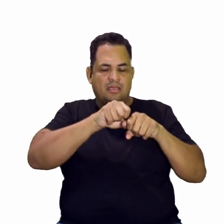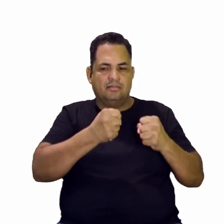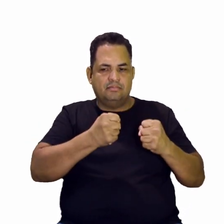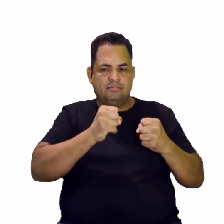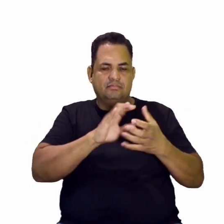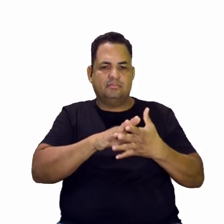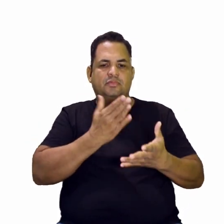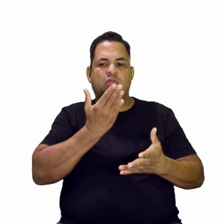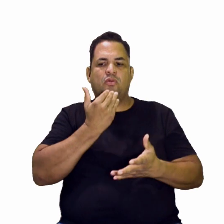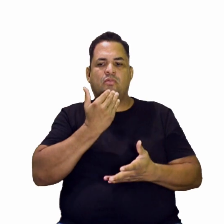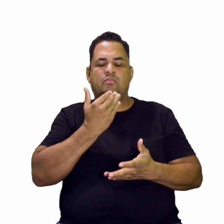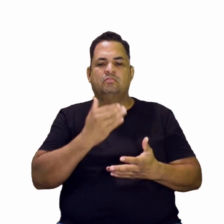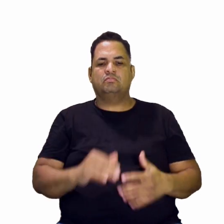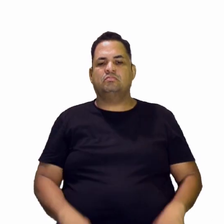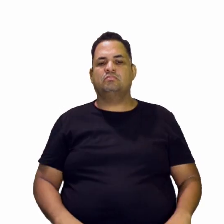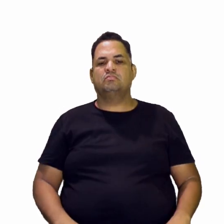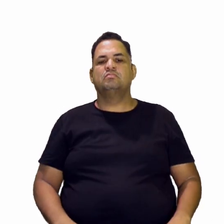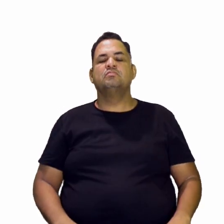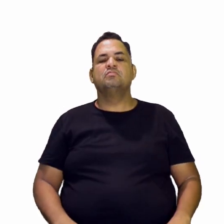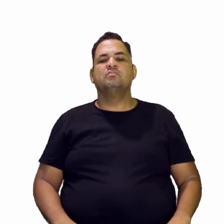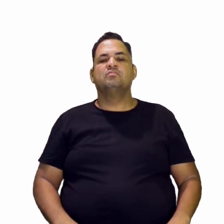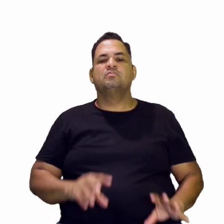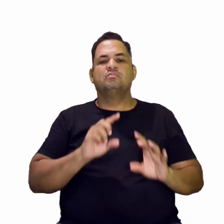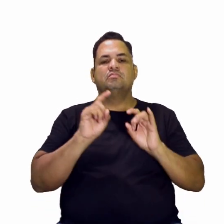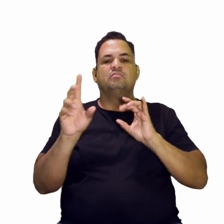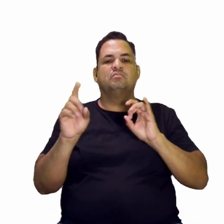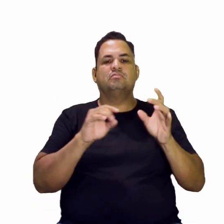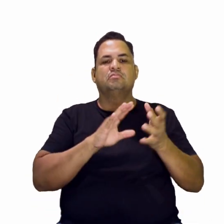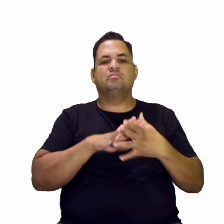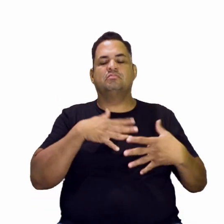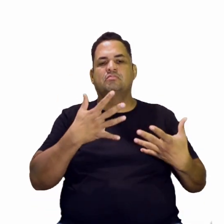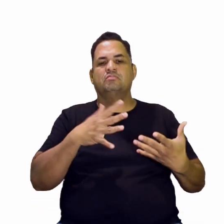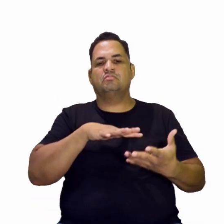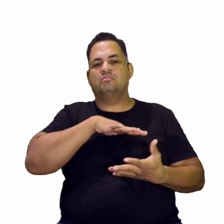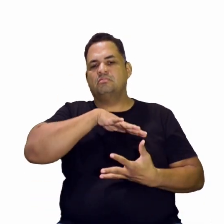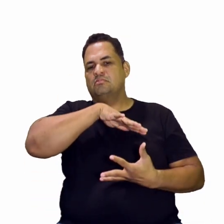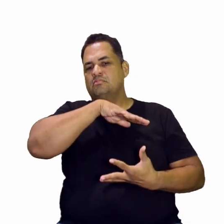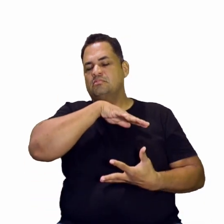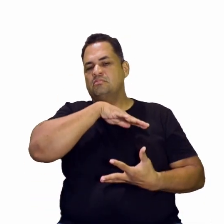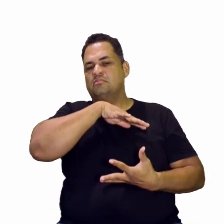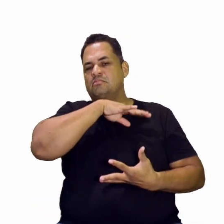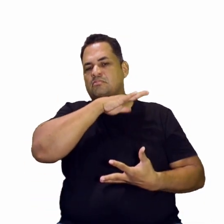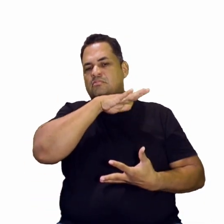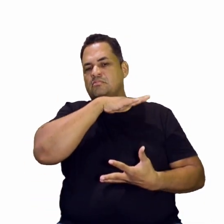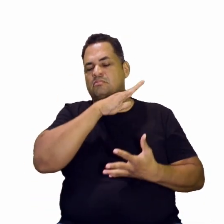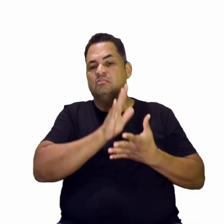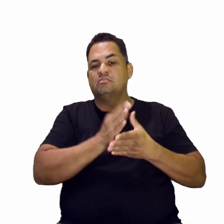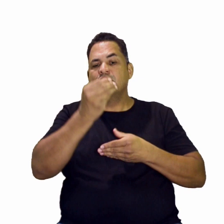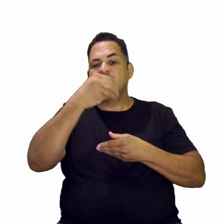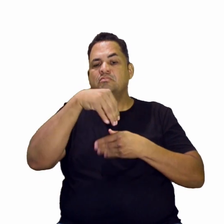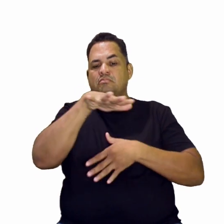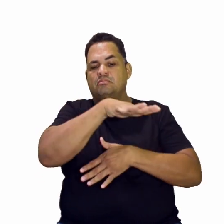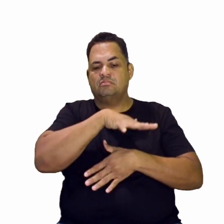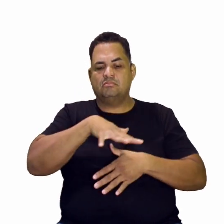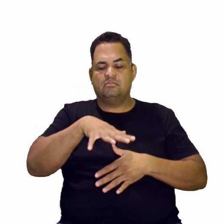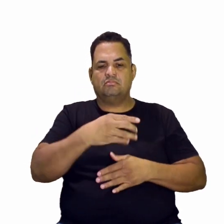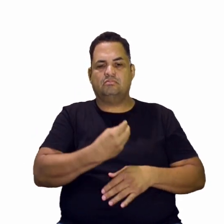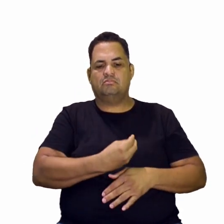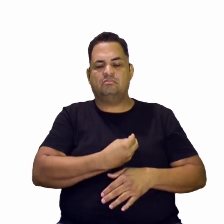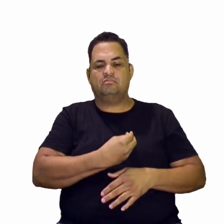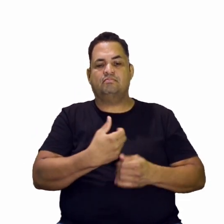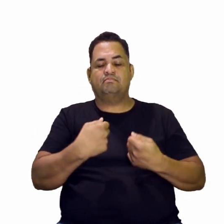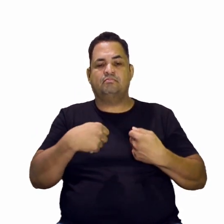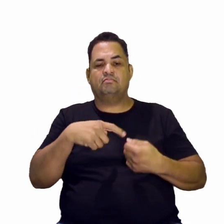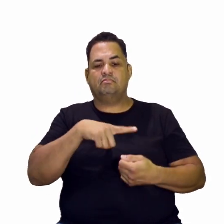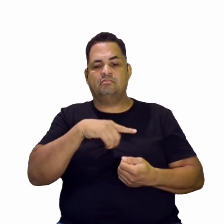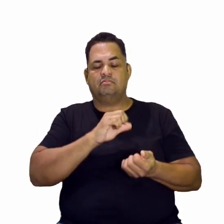para poder se alimentar. Tá? Então, cada animal, no ambiente onde eles estão inseridos, vai ter uma